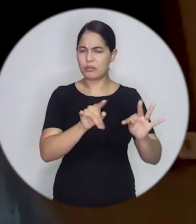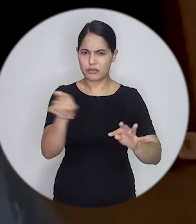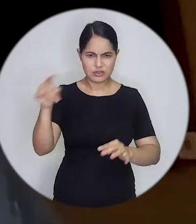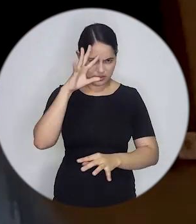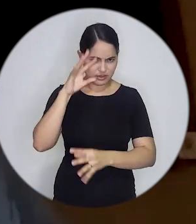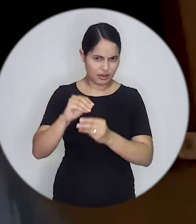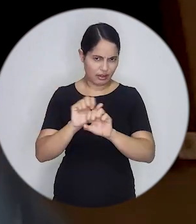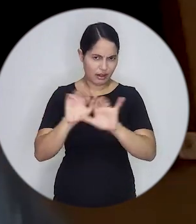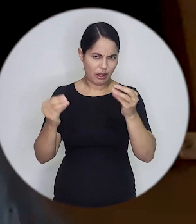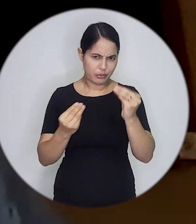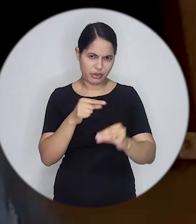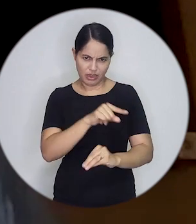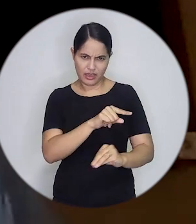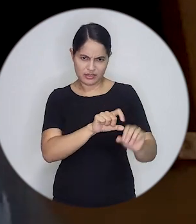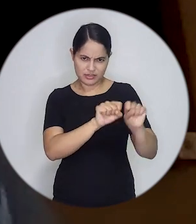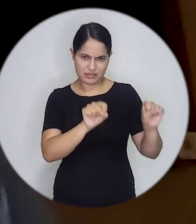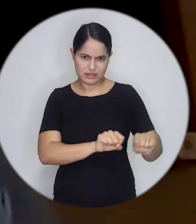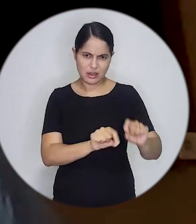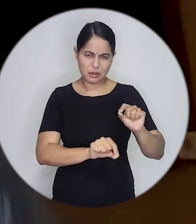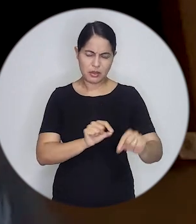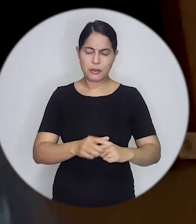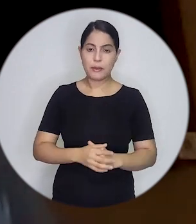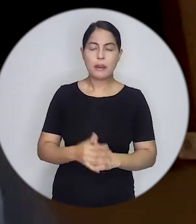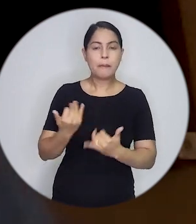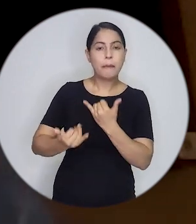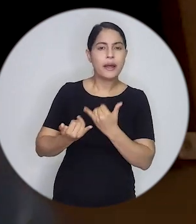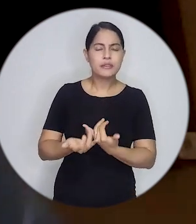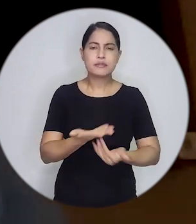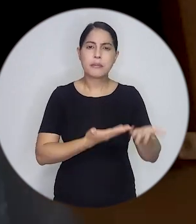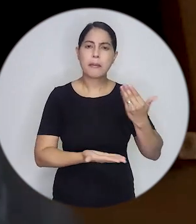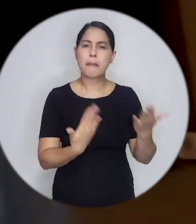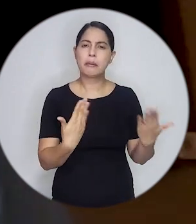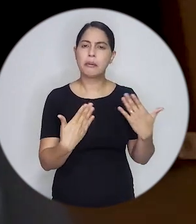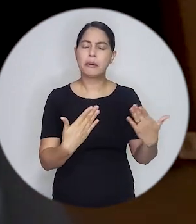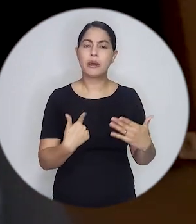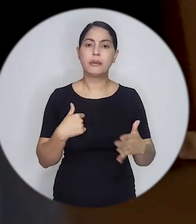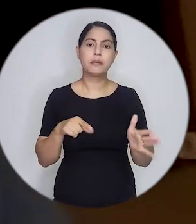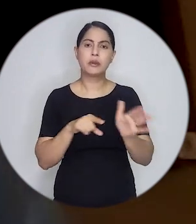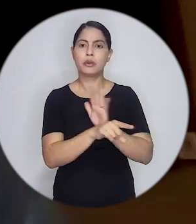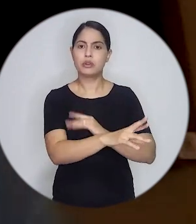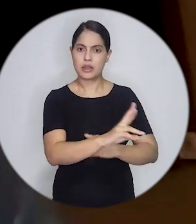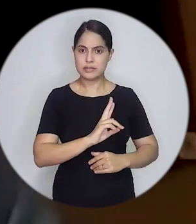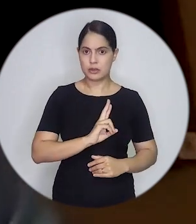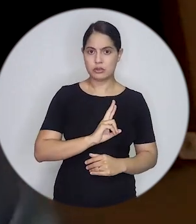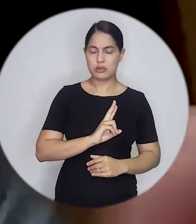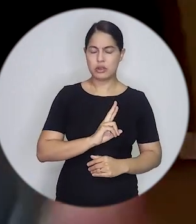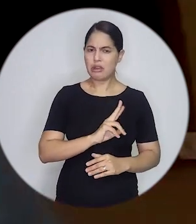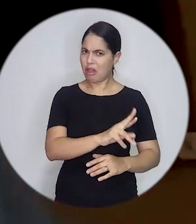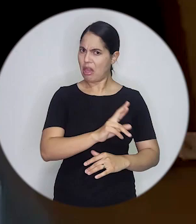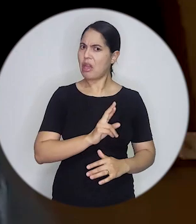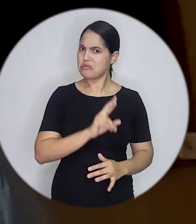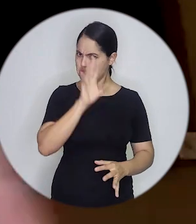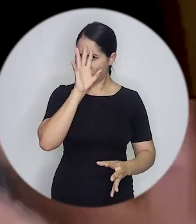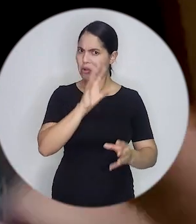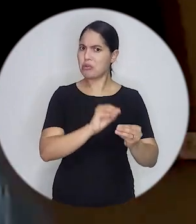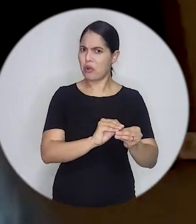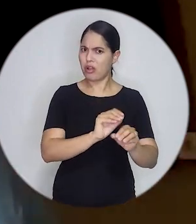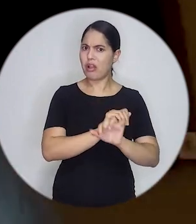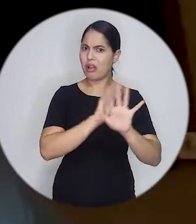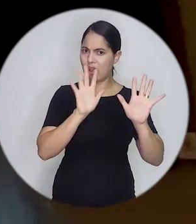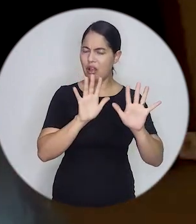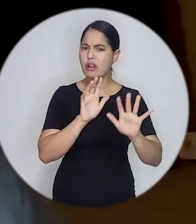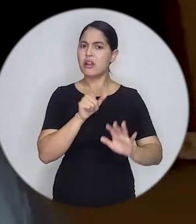vocês entenderem o que é o ChatGPT, é interessante porque dá a impressão que você está conversando com alguém. Você faz pergunta, ele responde, e são